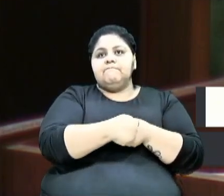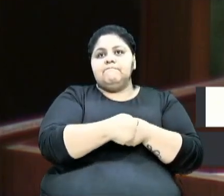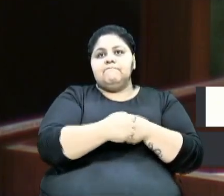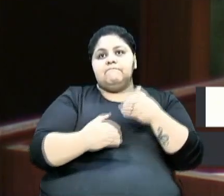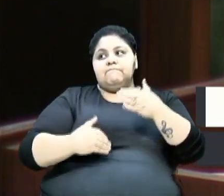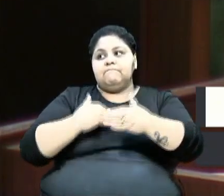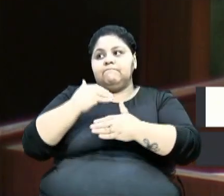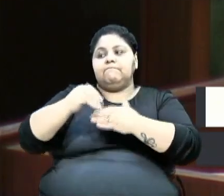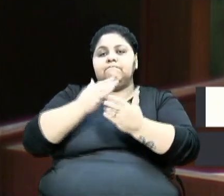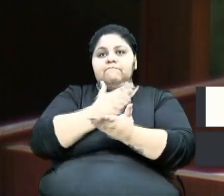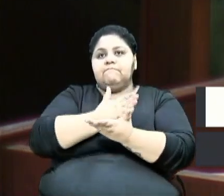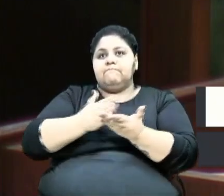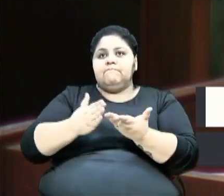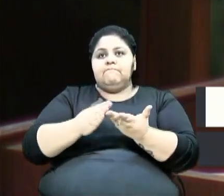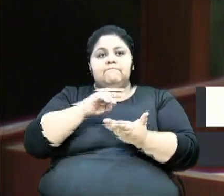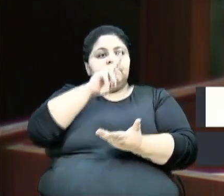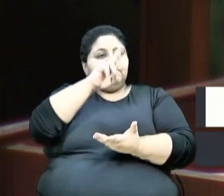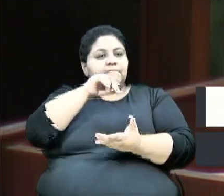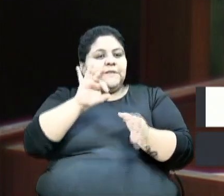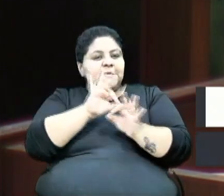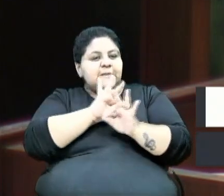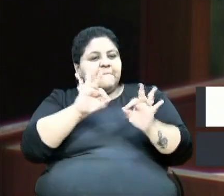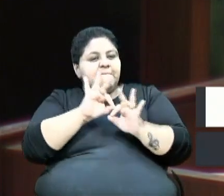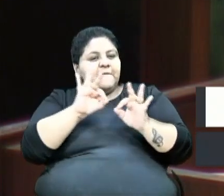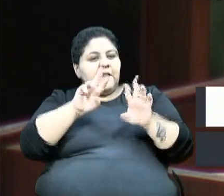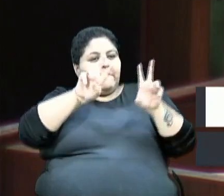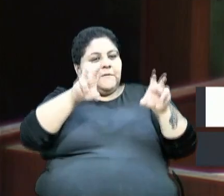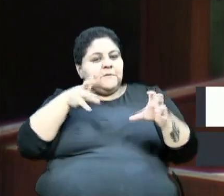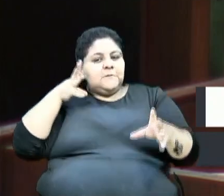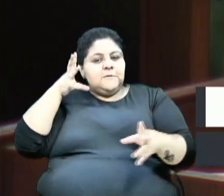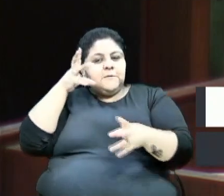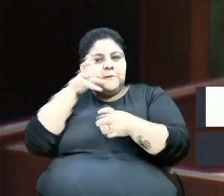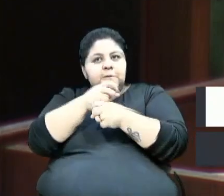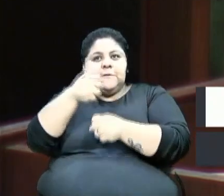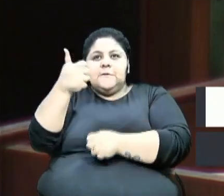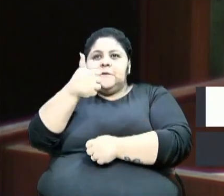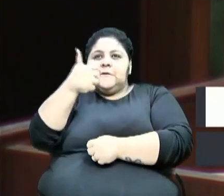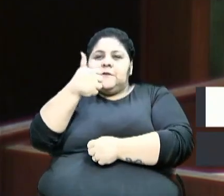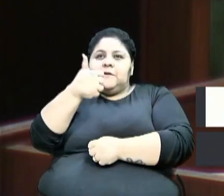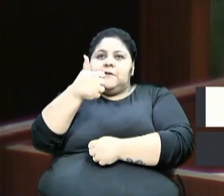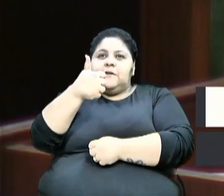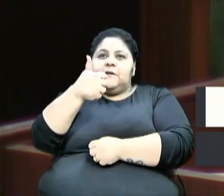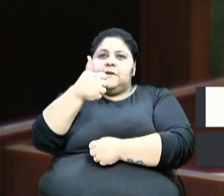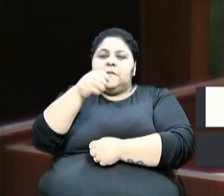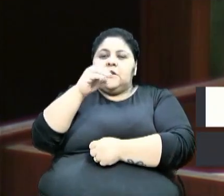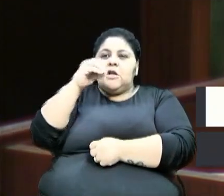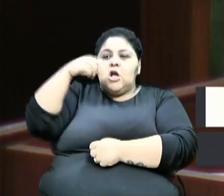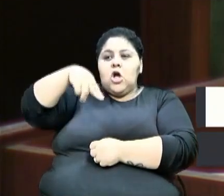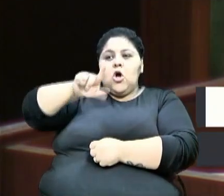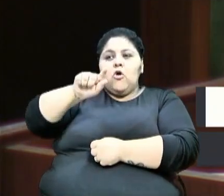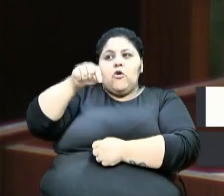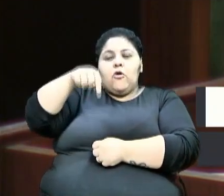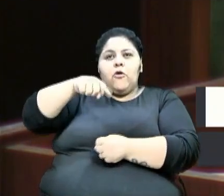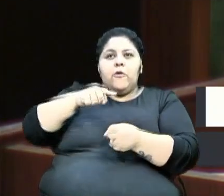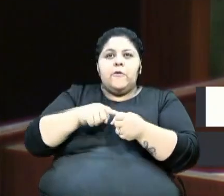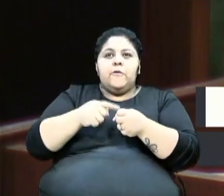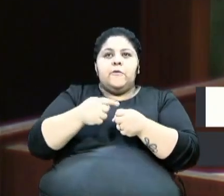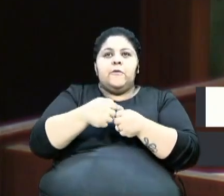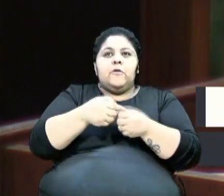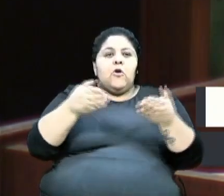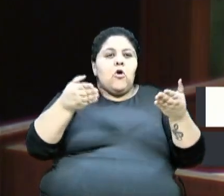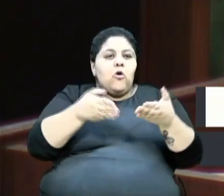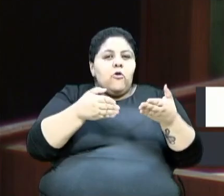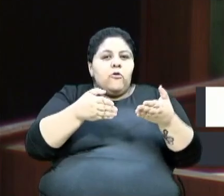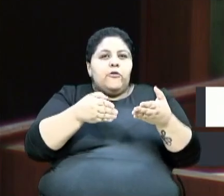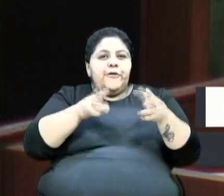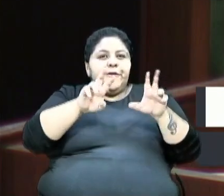começamos, ninguém falava da causa animal. Fomos pioneiros, a primeira ONG da cidade. Se ainda hoje somos taxados de loucos,